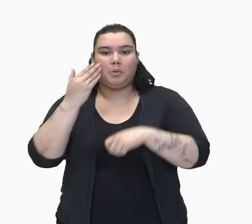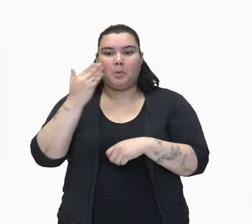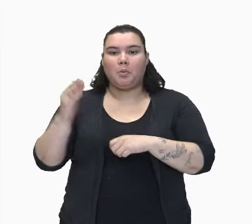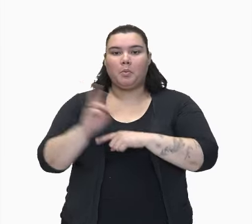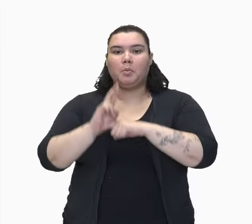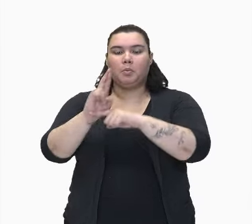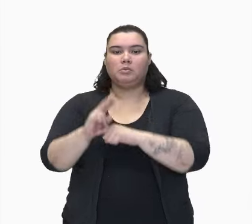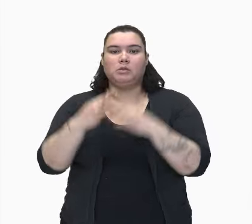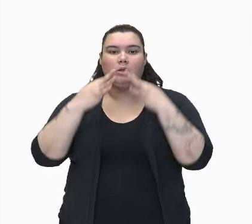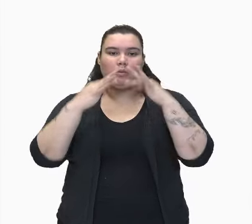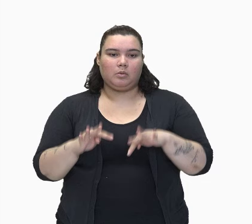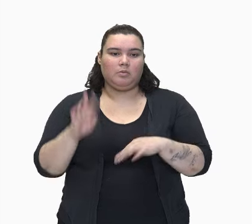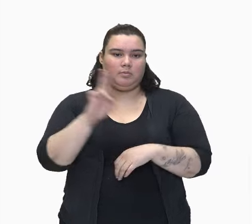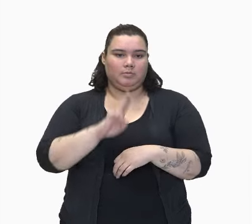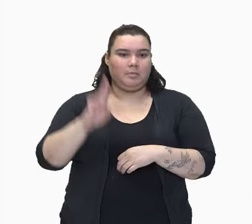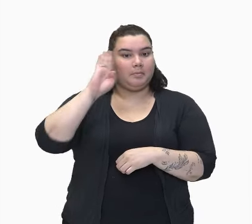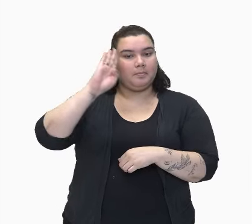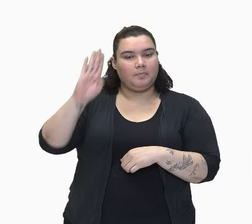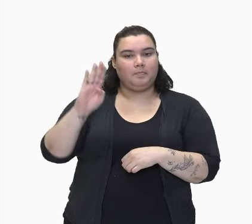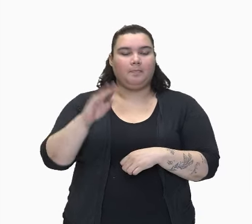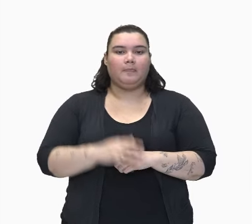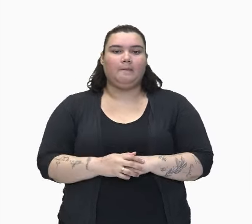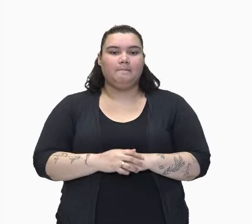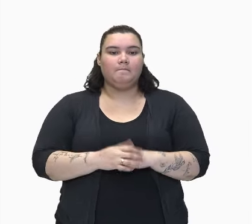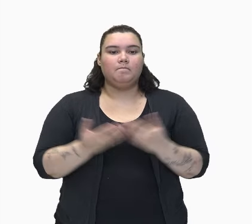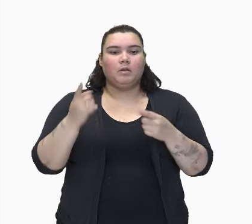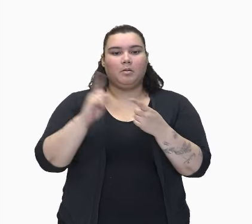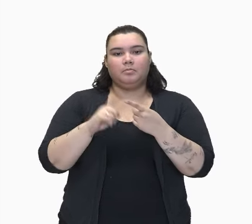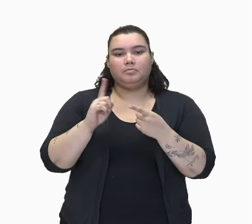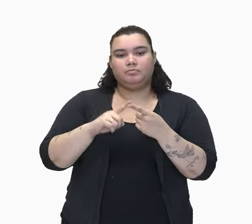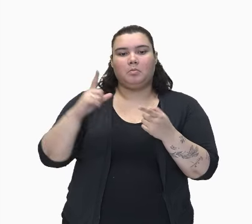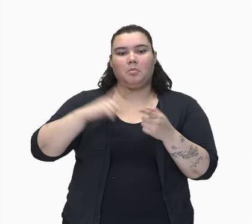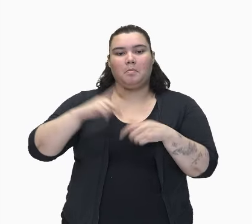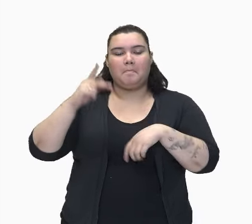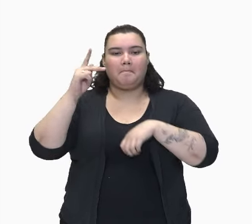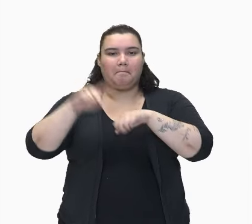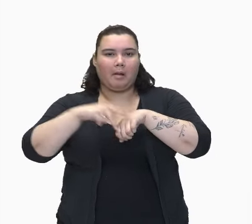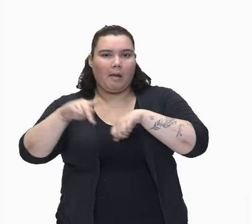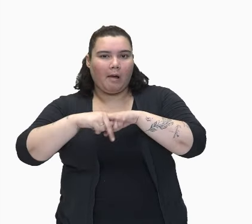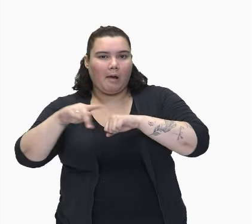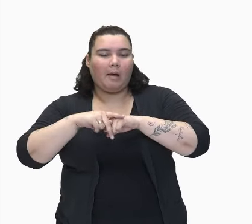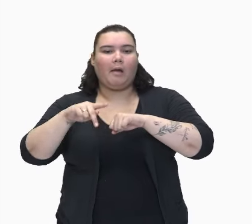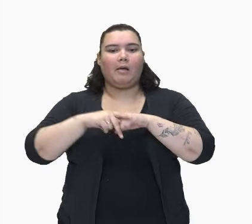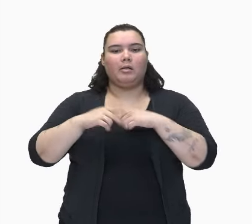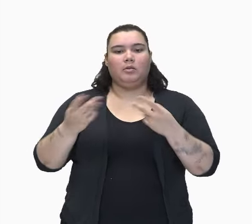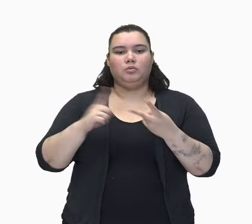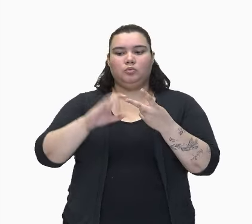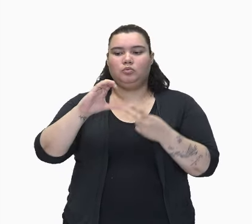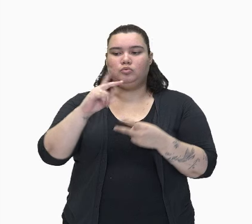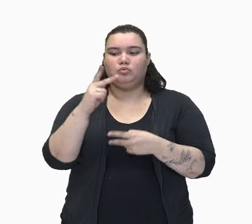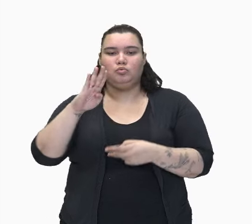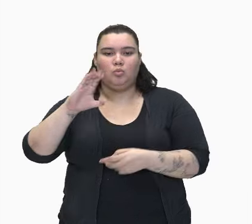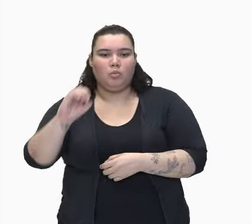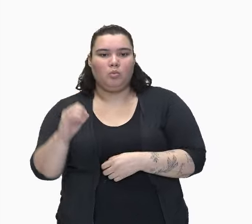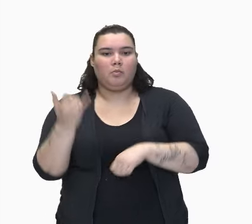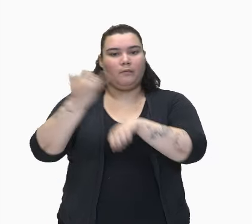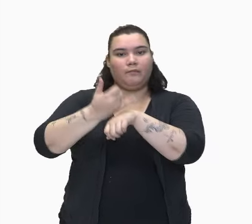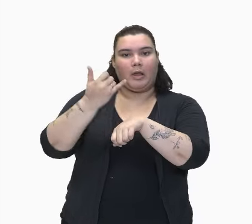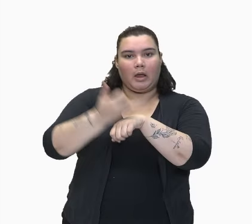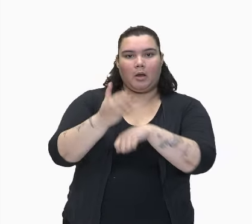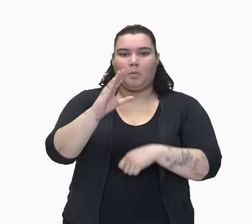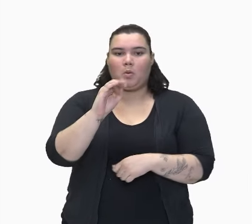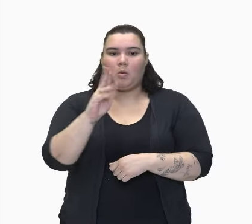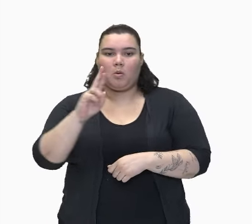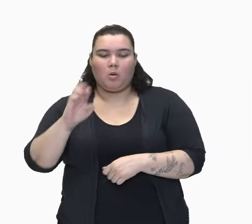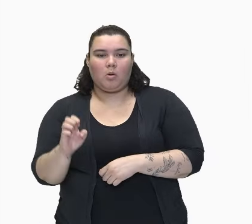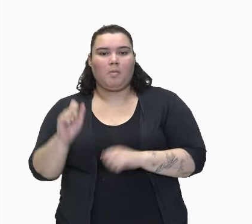recursos naturais, principalmente aí pegando a parte de mineração, com a extração da prata, chumbo, ferro,